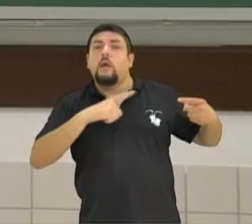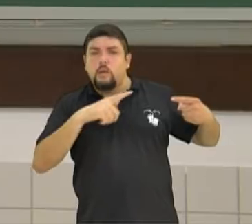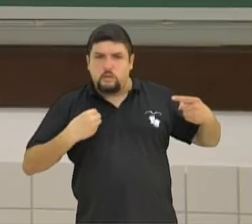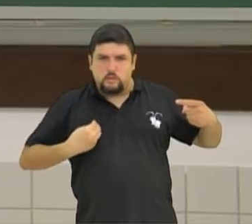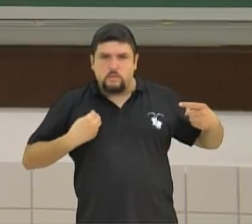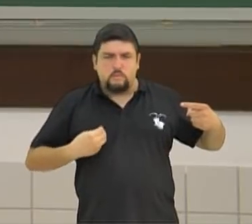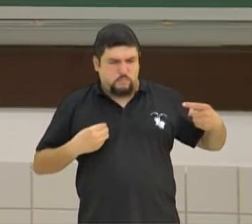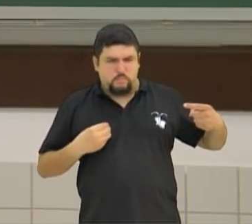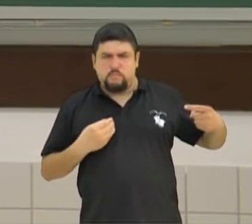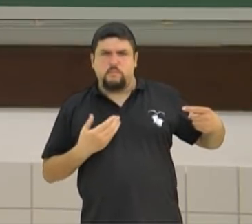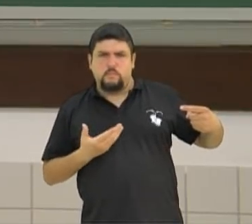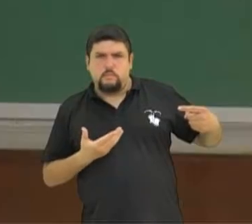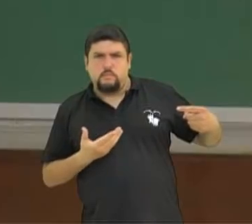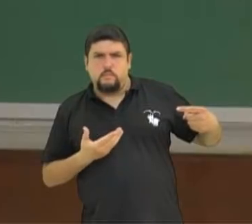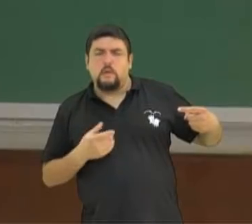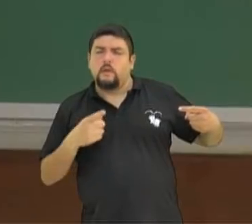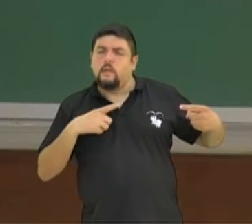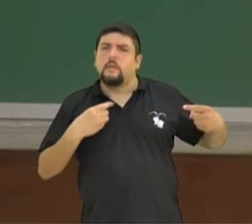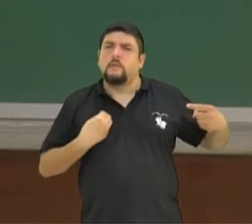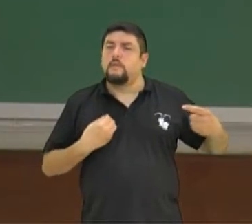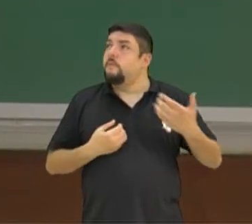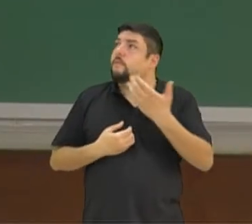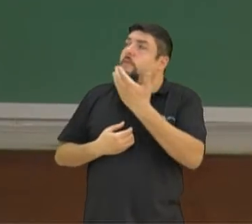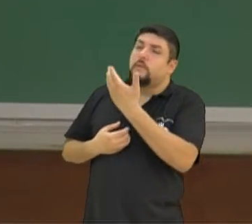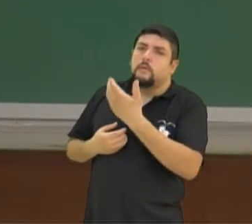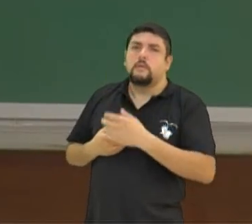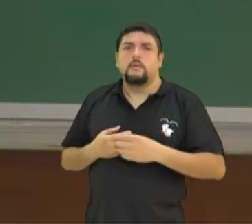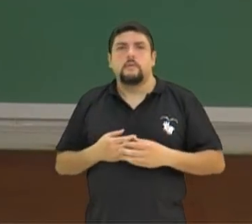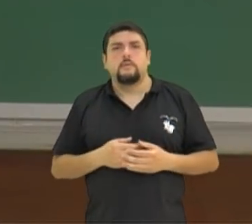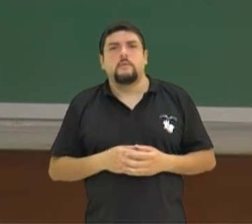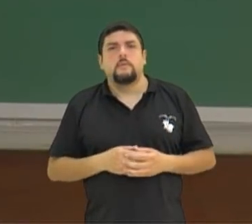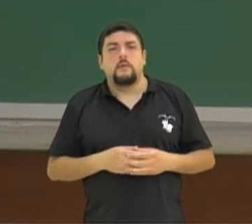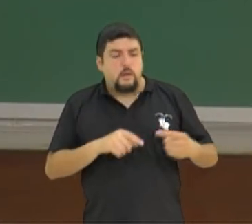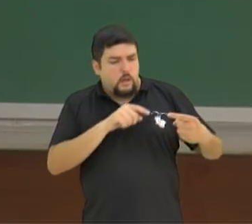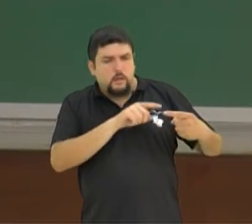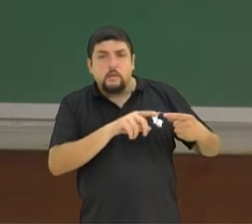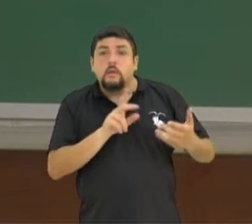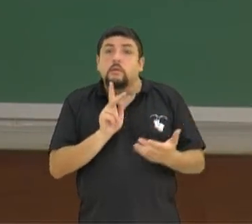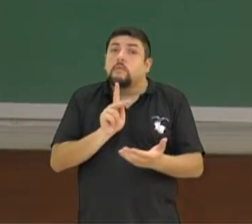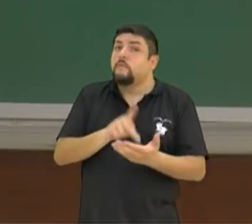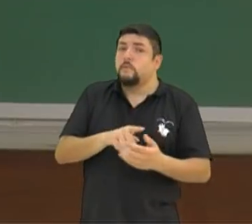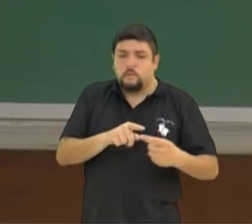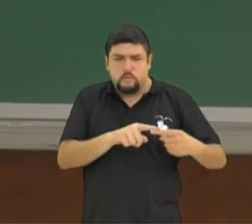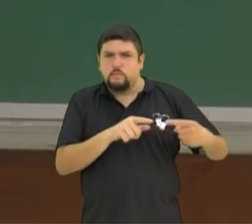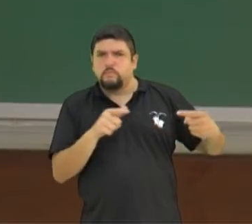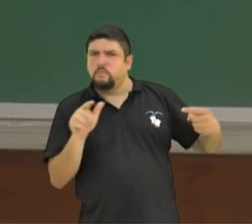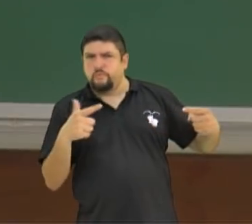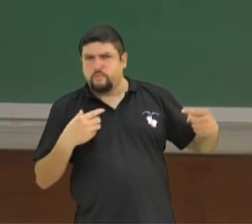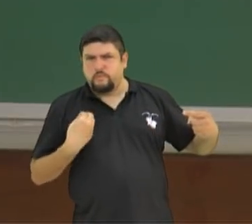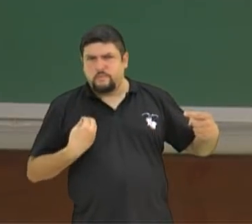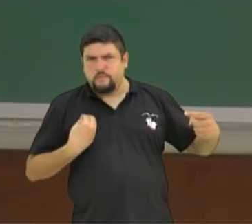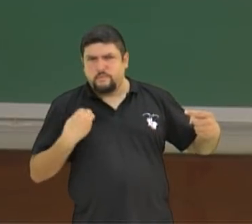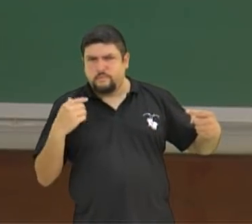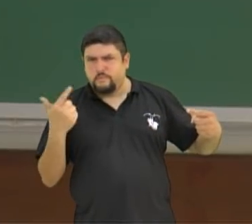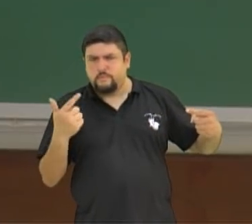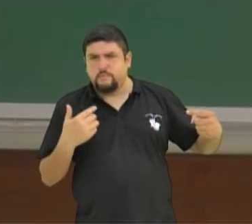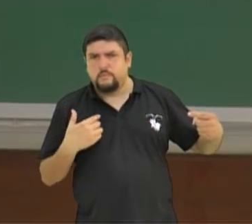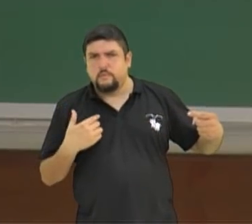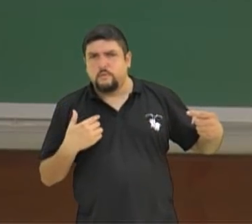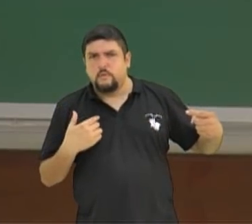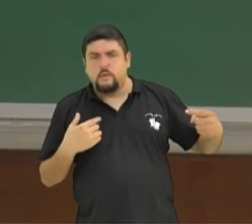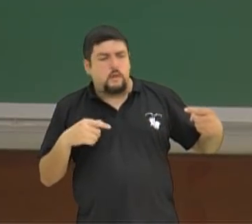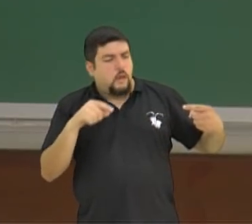prosopopeia? Ocorre na medida em que se atribui vida a um ser inanimado, que não tem vida. No caso, a bala